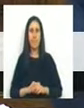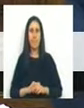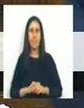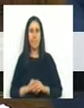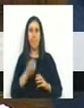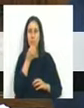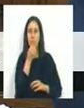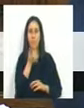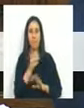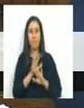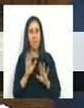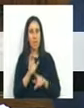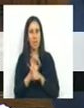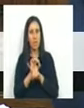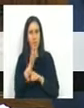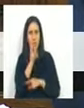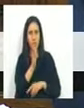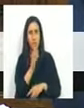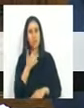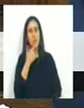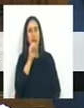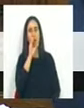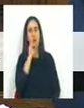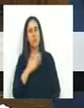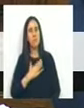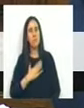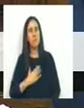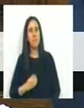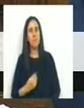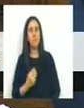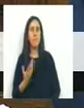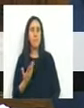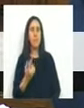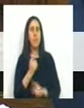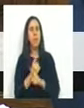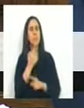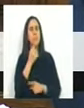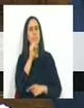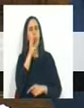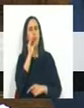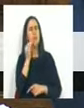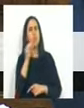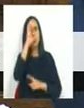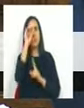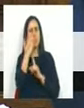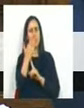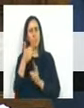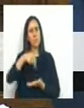Muito bem. Como lhe dizia, que nós gostávamos de tentar perceber aqui, para perceber todo o posicionamento que o Estado teve.